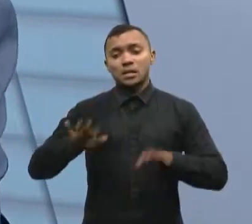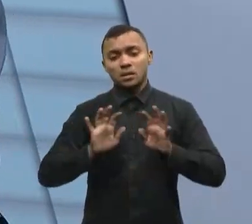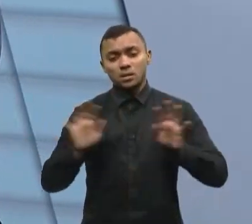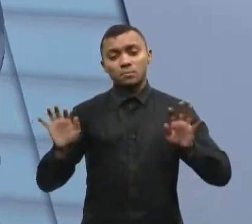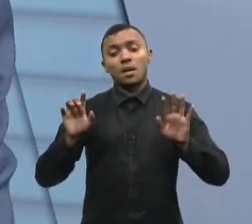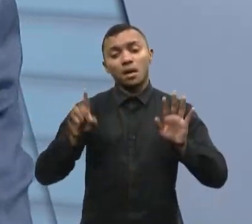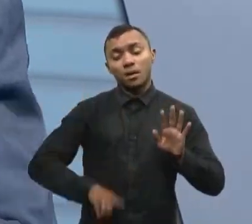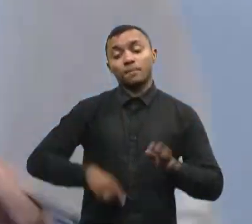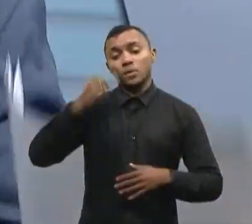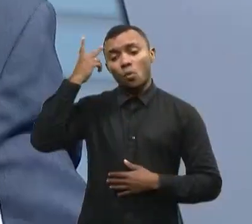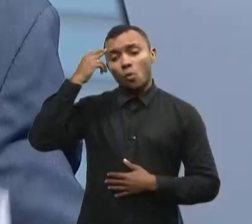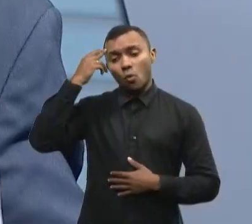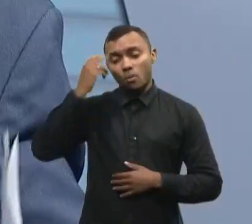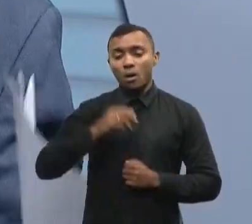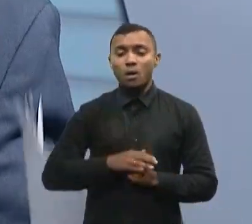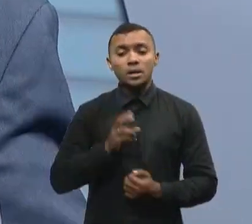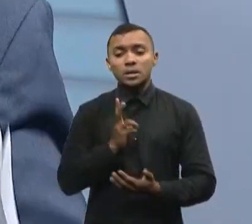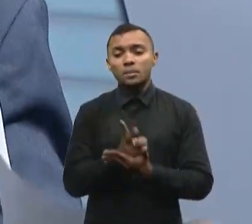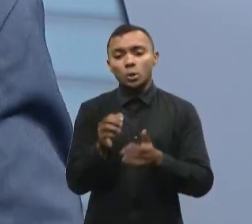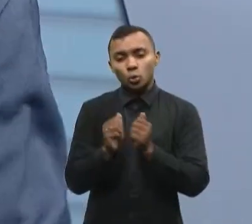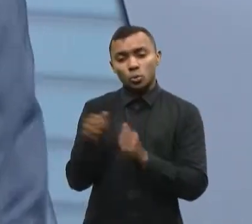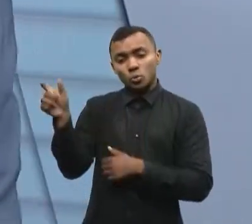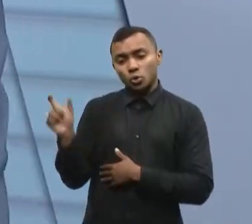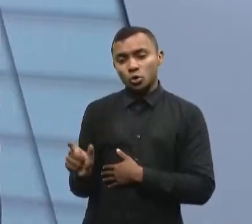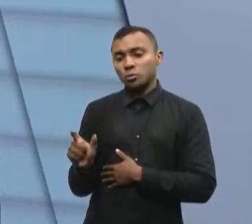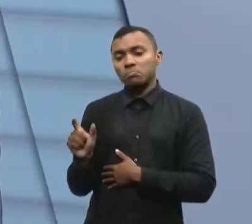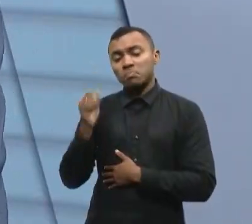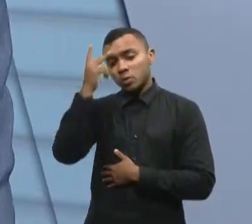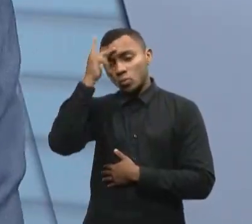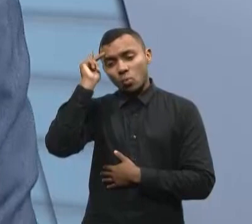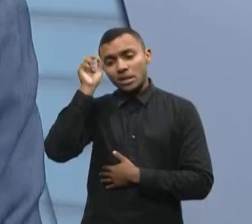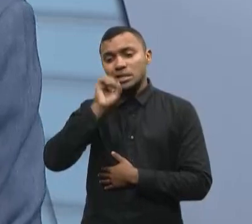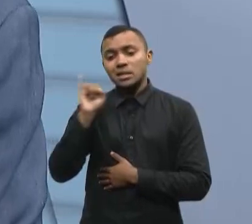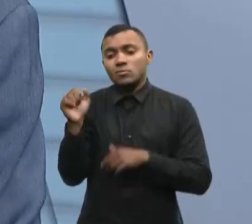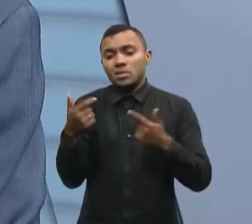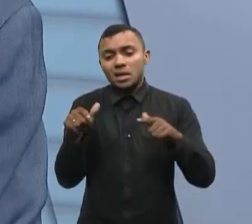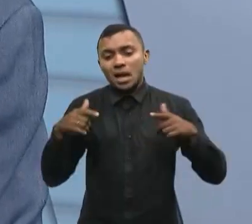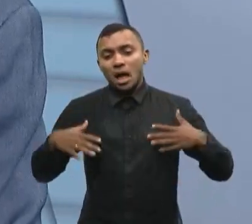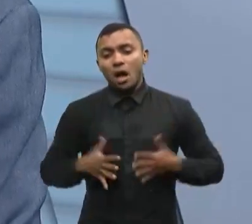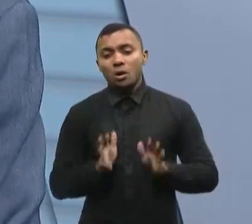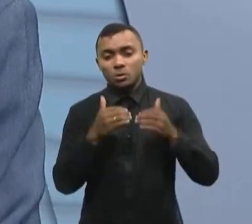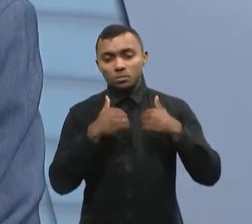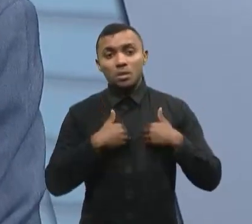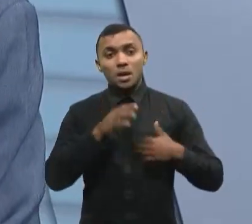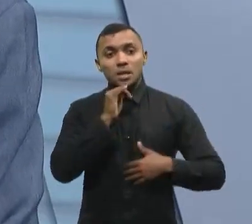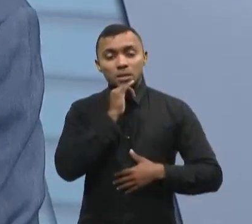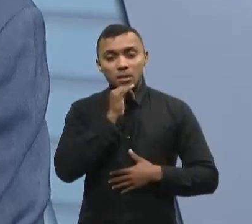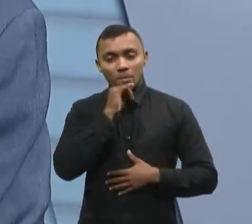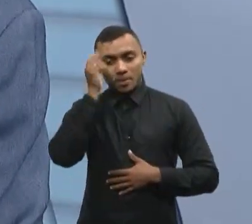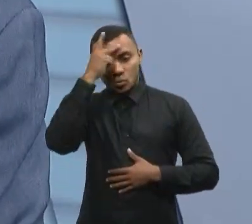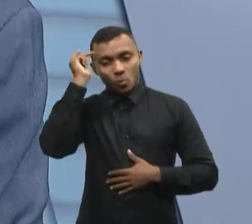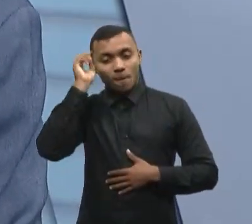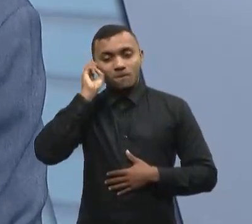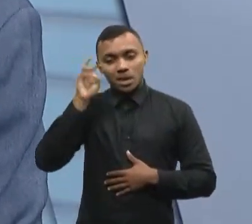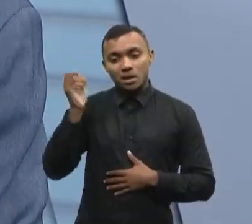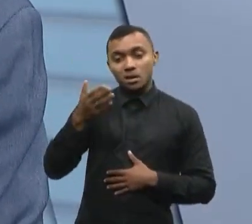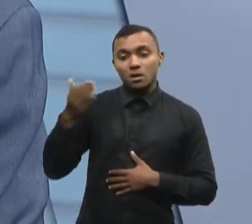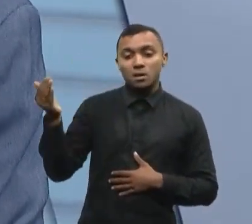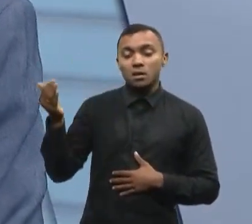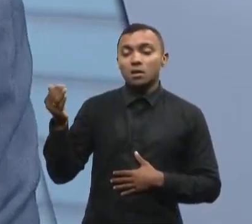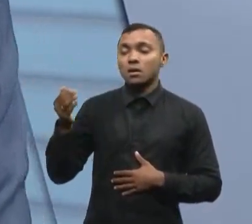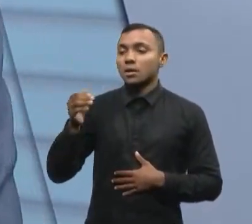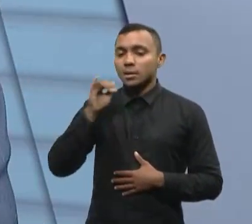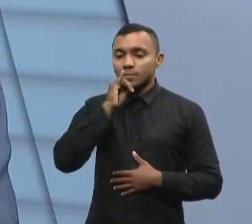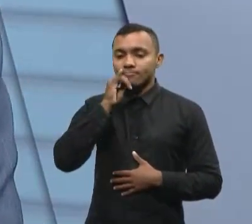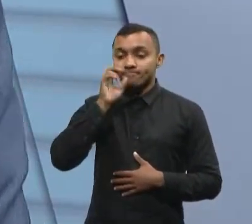isso é normal. Quer dizer, isso tem uma pessoa, um menino que não tem um transtorno autista, ou seja... As pessoas têm que parar de ver o menino que